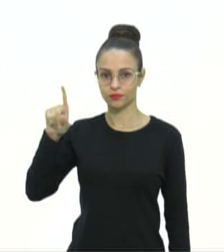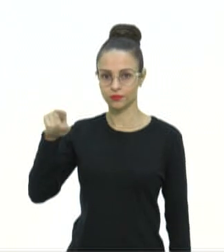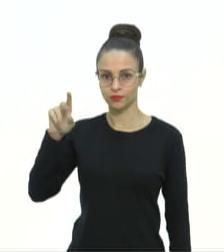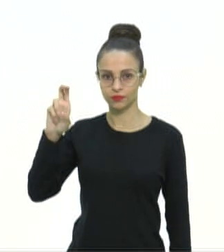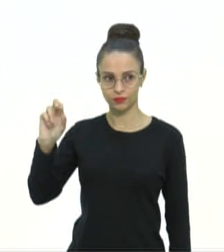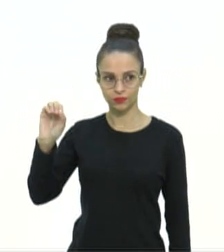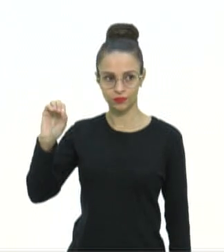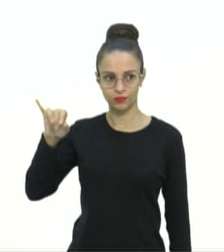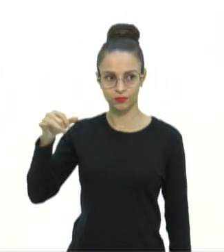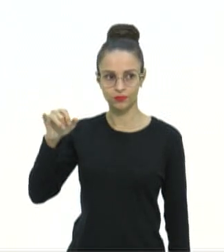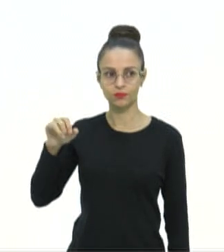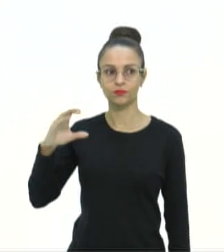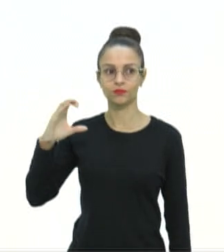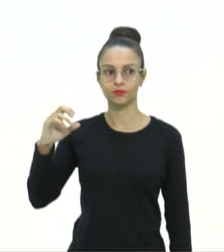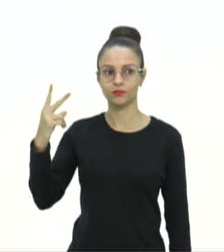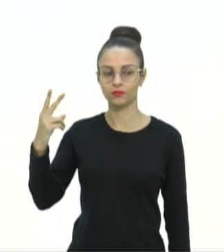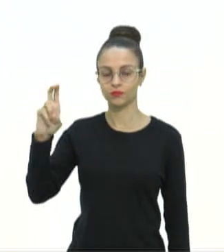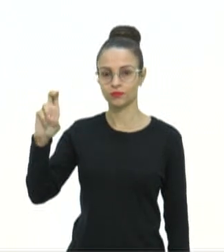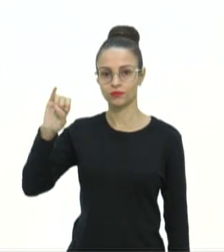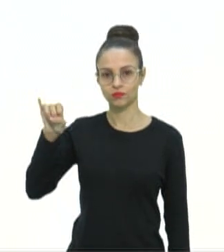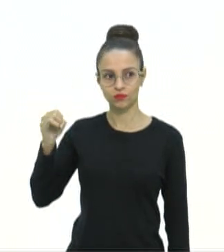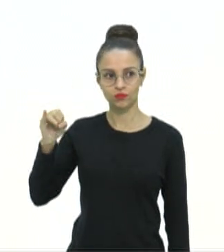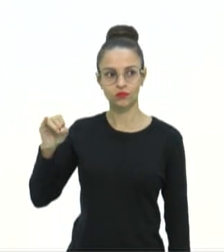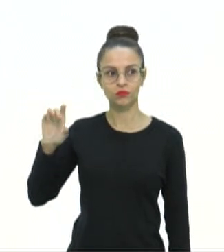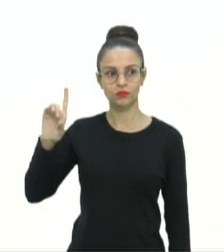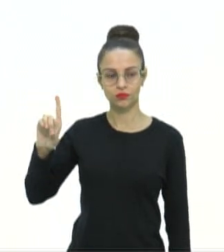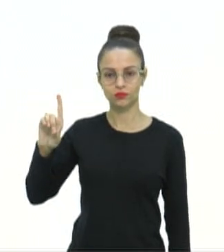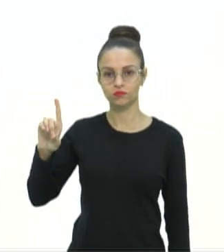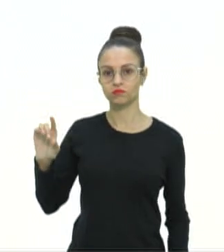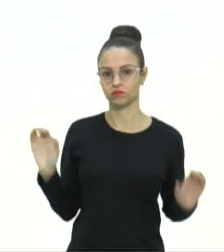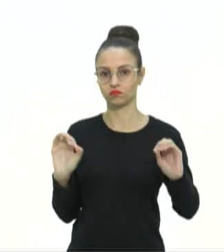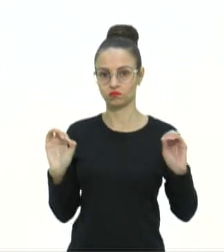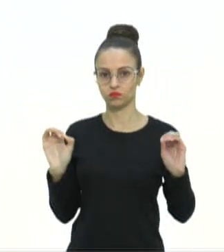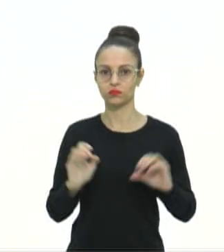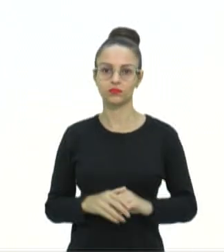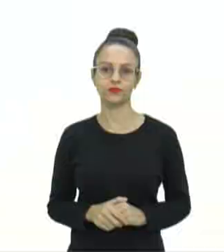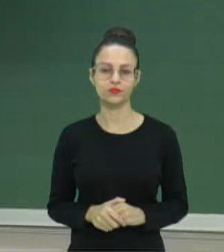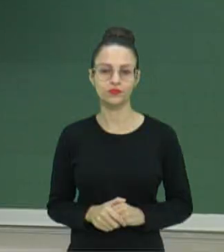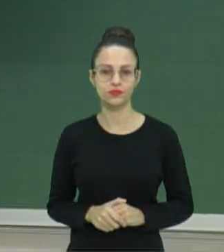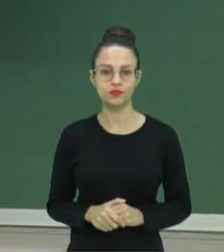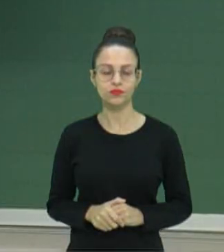5 joule; item C, 25 joule; o item D, nula.